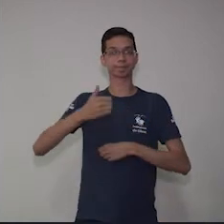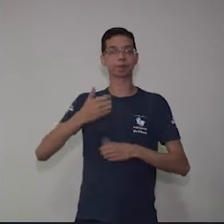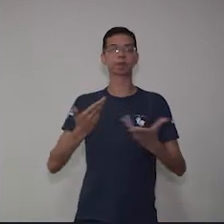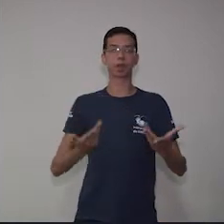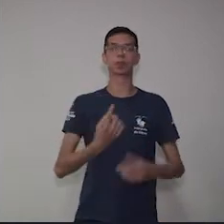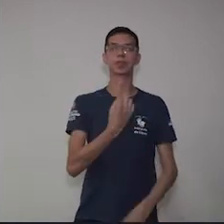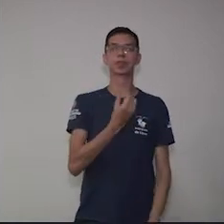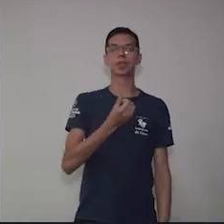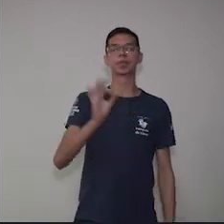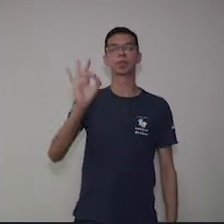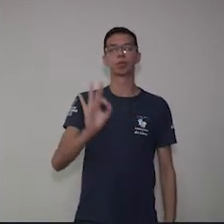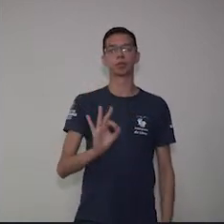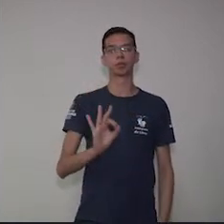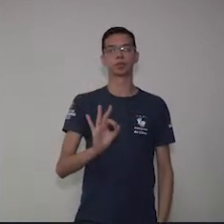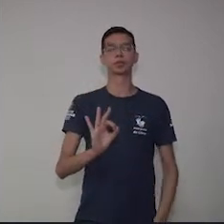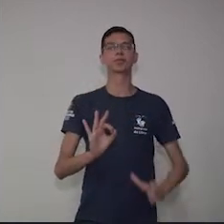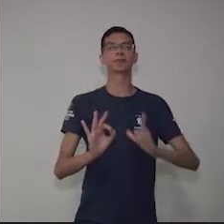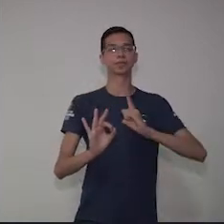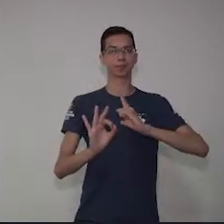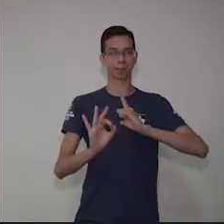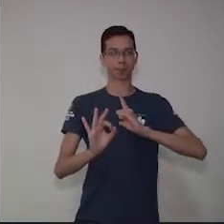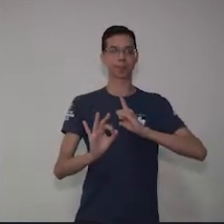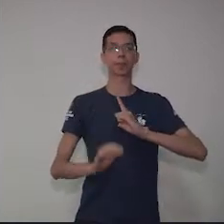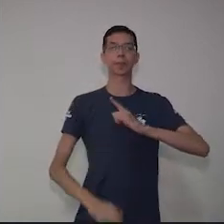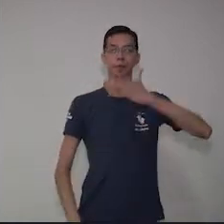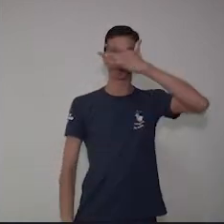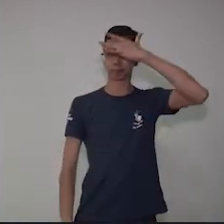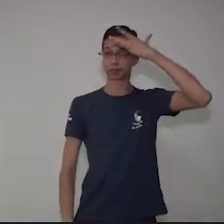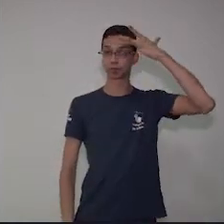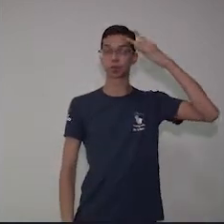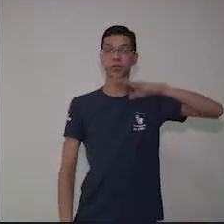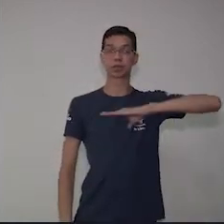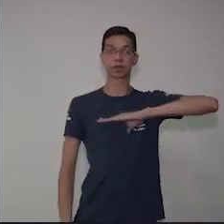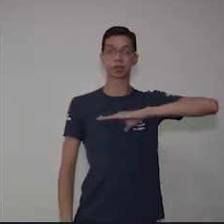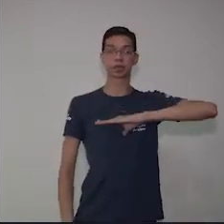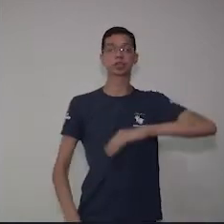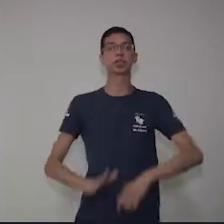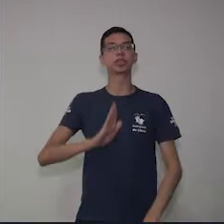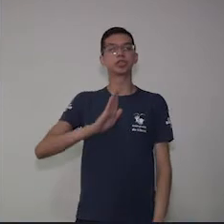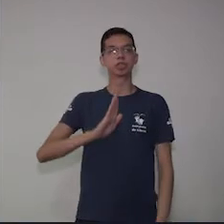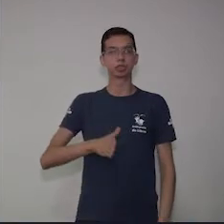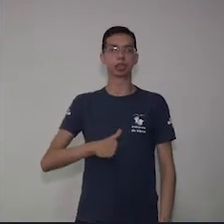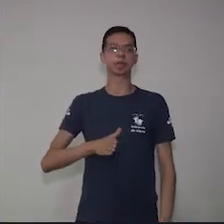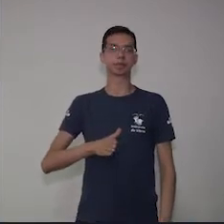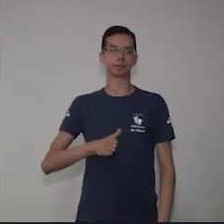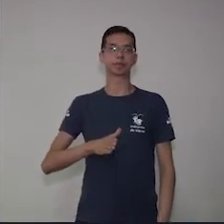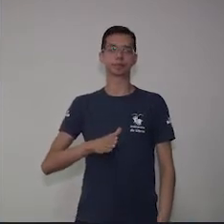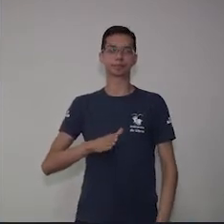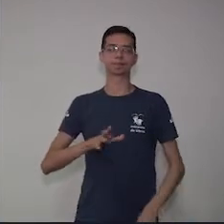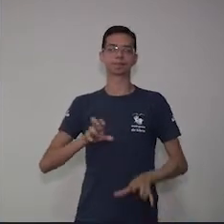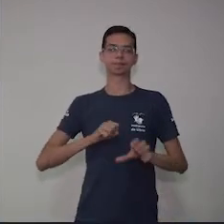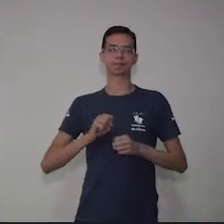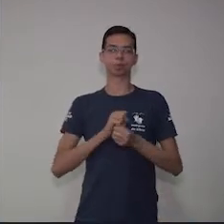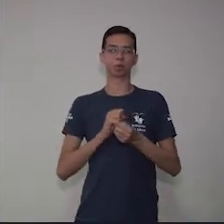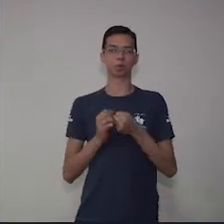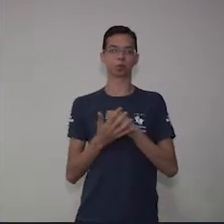da prevalência de pessoas na cidade que já tiveram contato com o vírus,